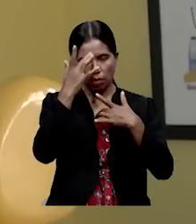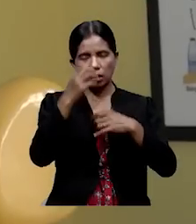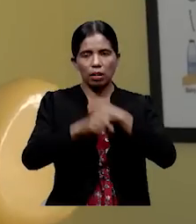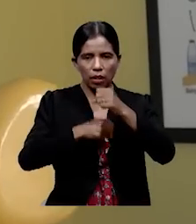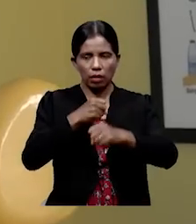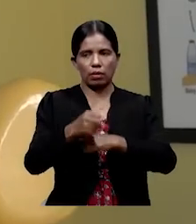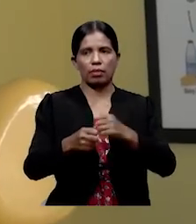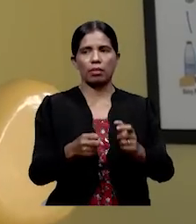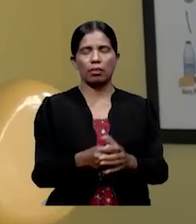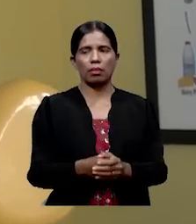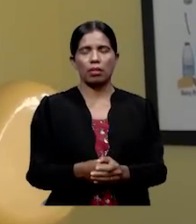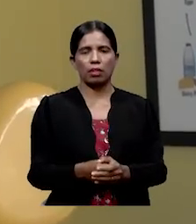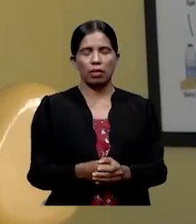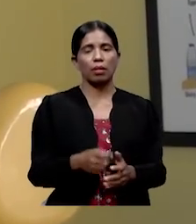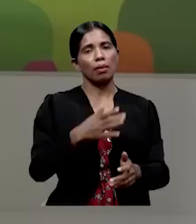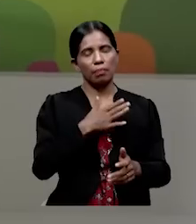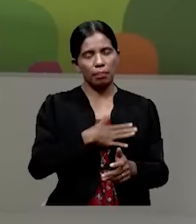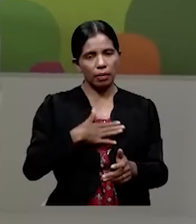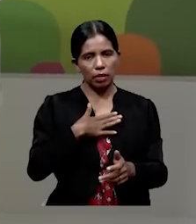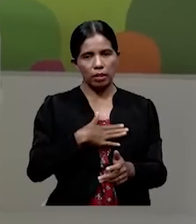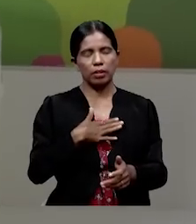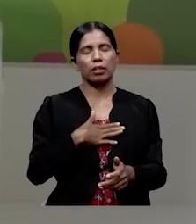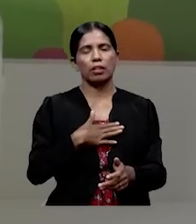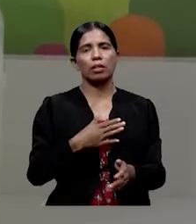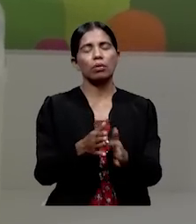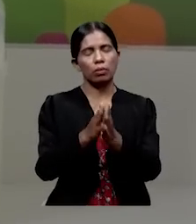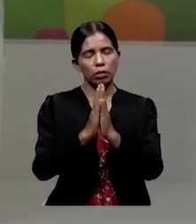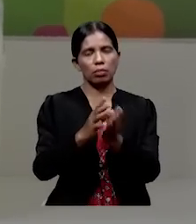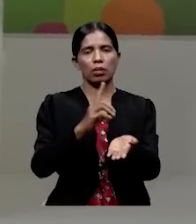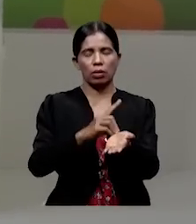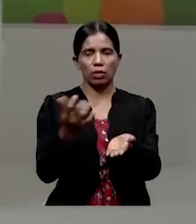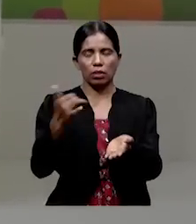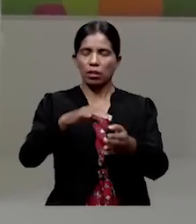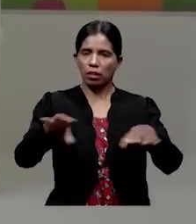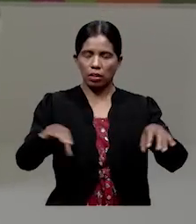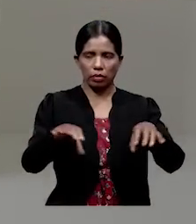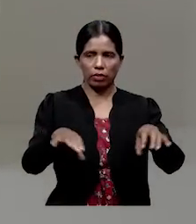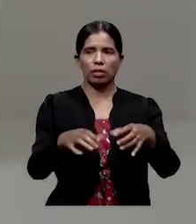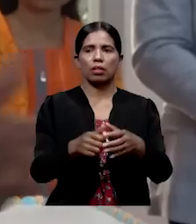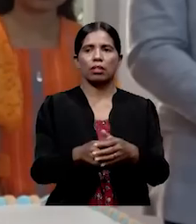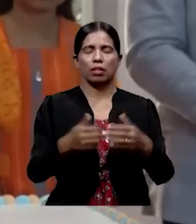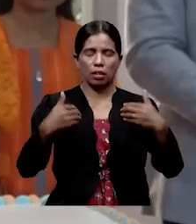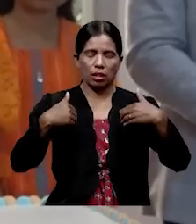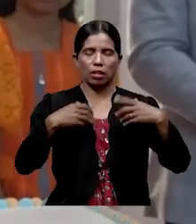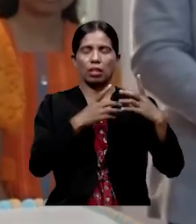Nesuni, favorita, e a imene serviço serne domi.